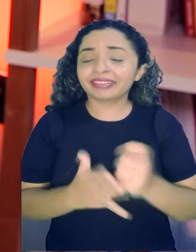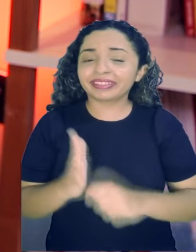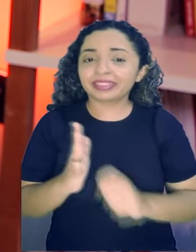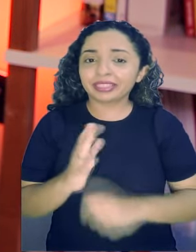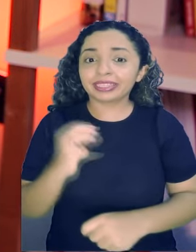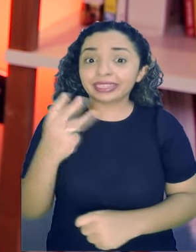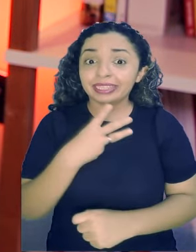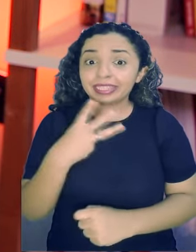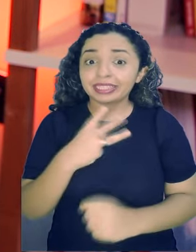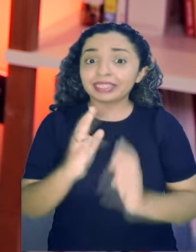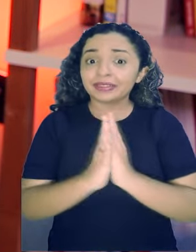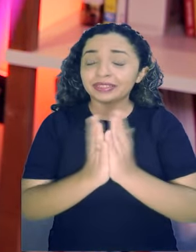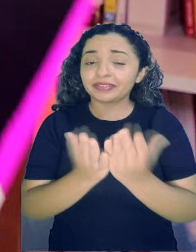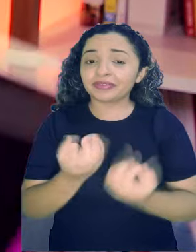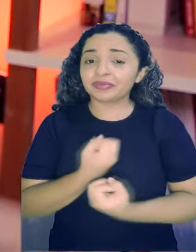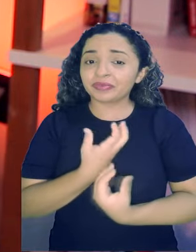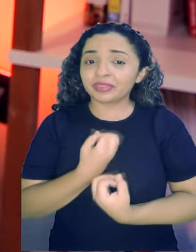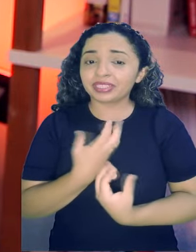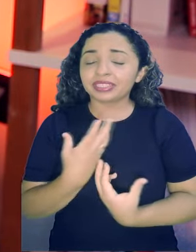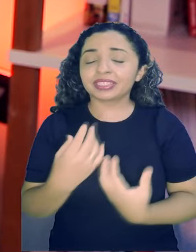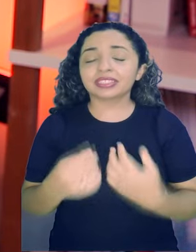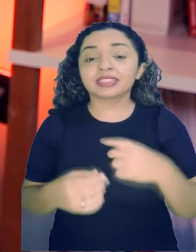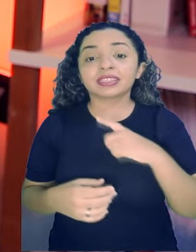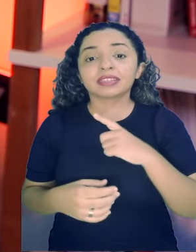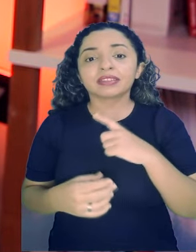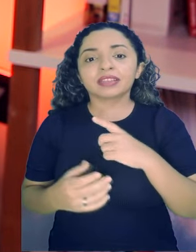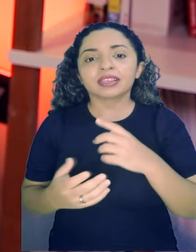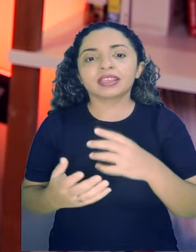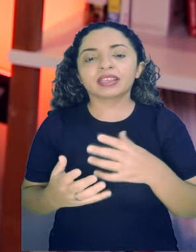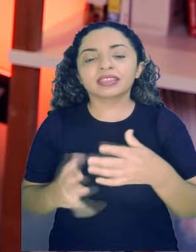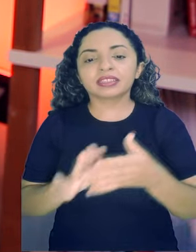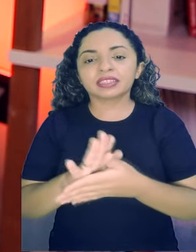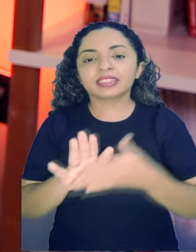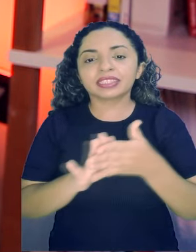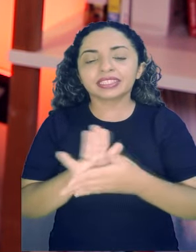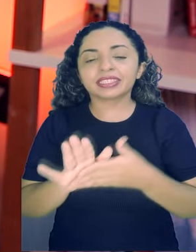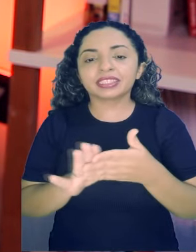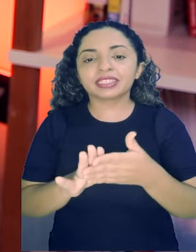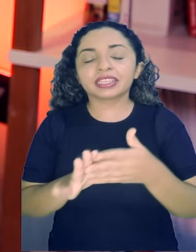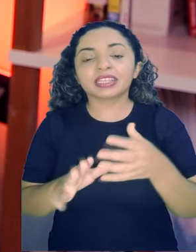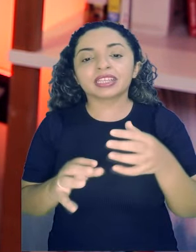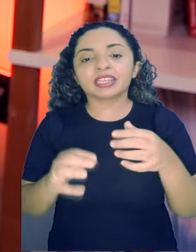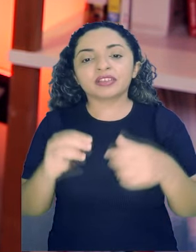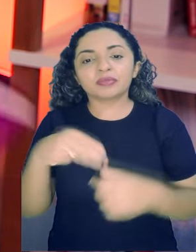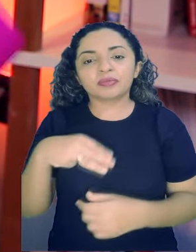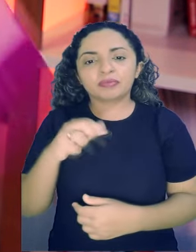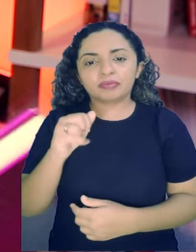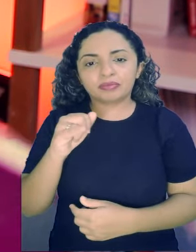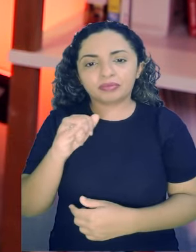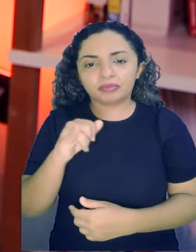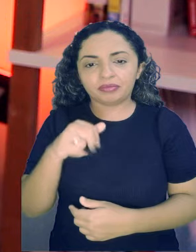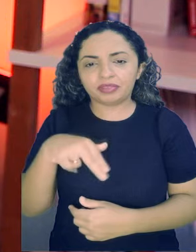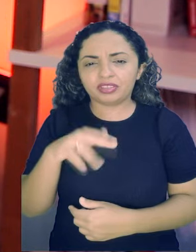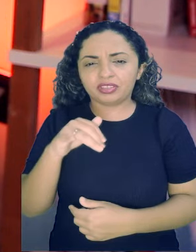É o terceiro livro que eu leio dele de poesia. Essa edição, inclusive, leva o nome de Mínima Lírica,